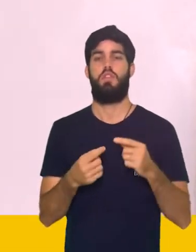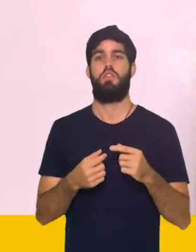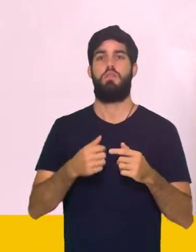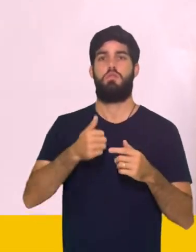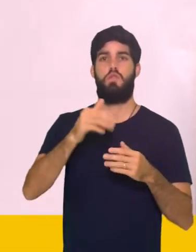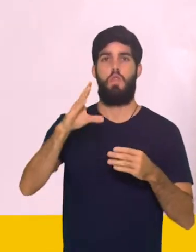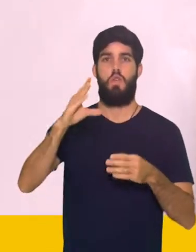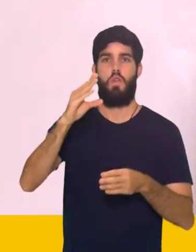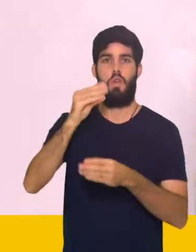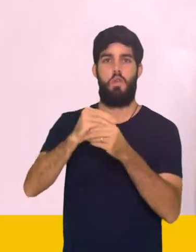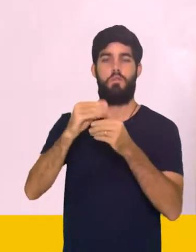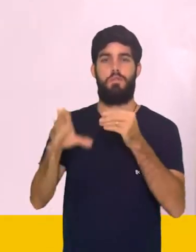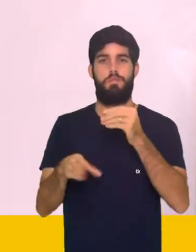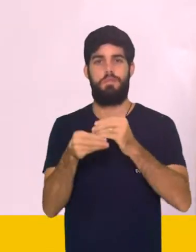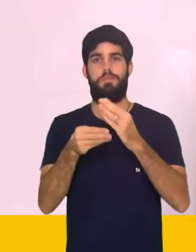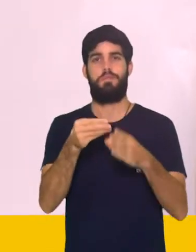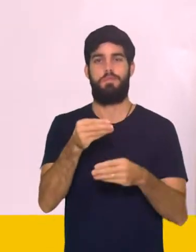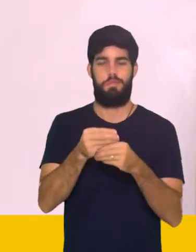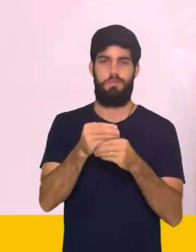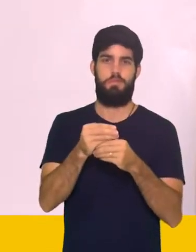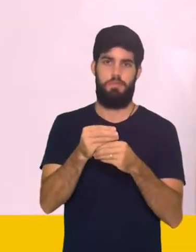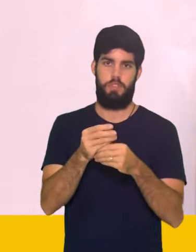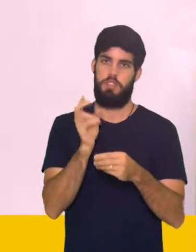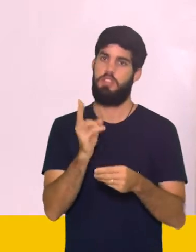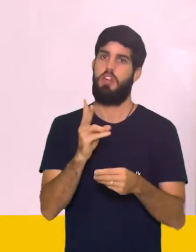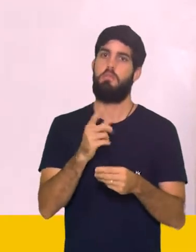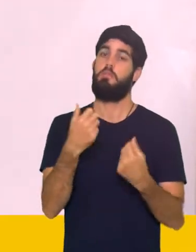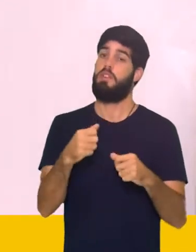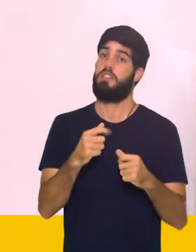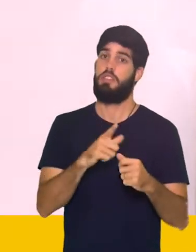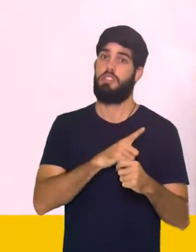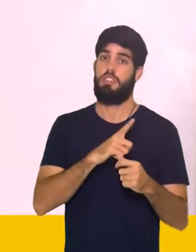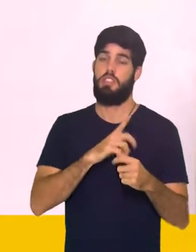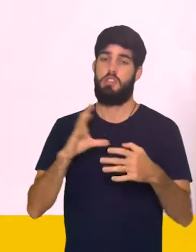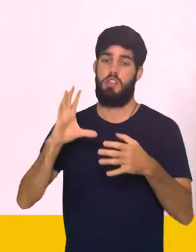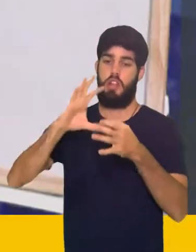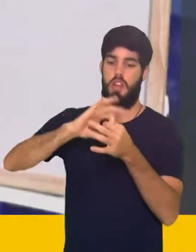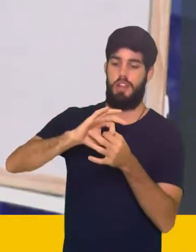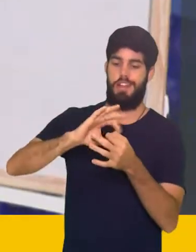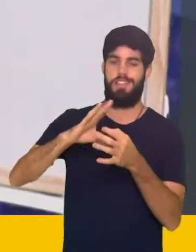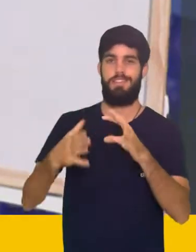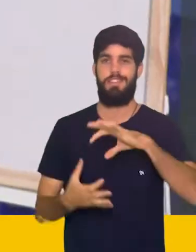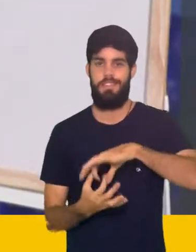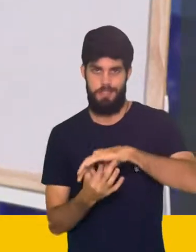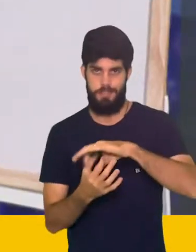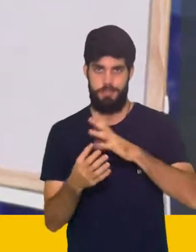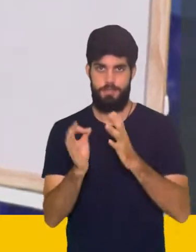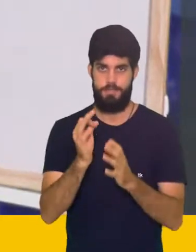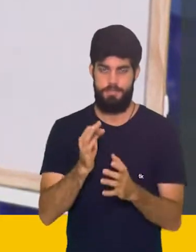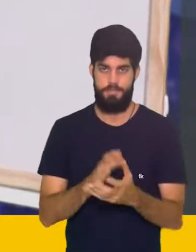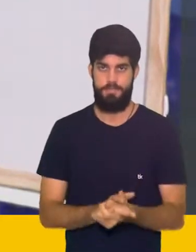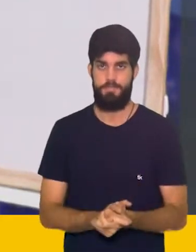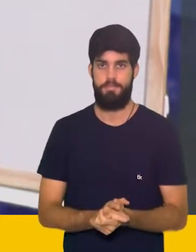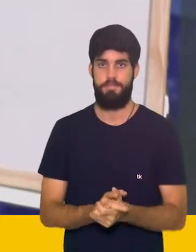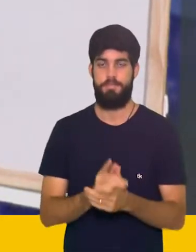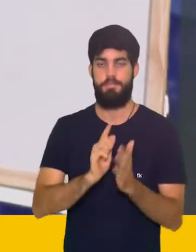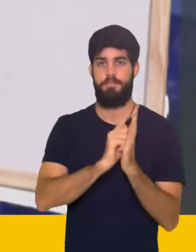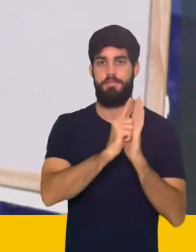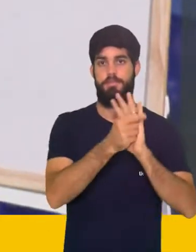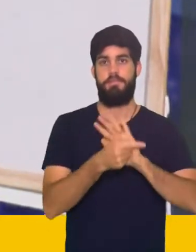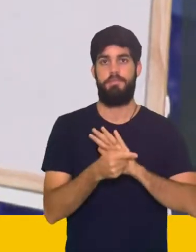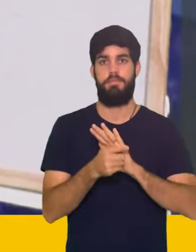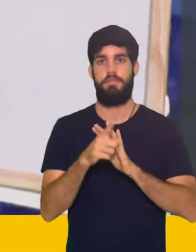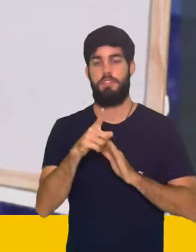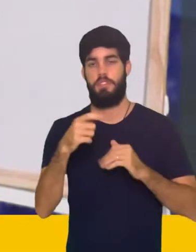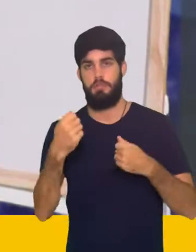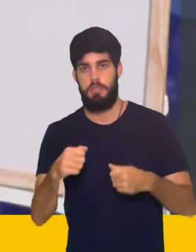Esse completa e a gente tem os links de ligação de um parágrafo para o outro. Então, isso aqui é o gênero que vocês